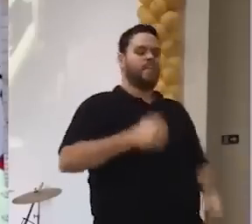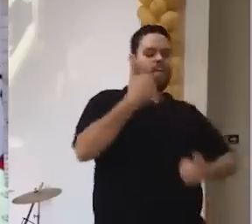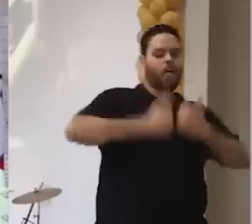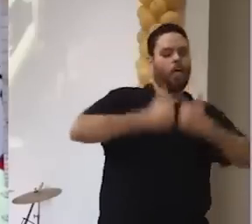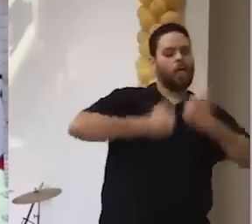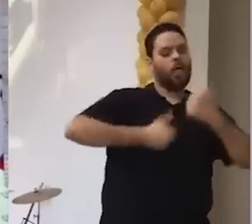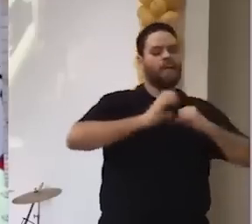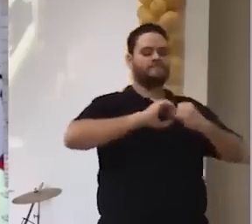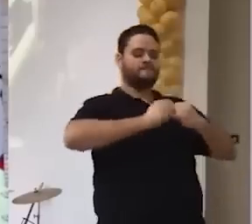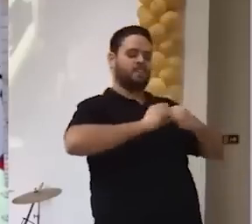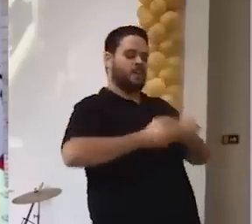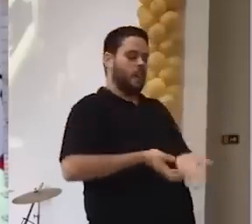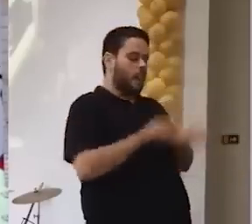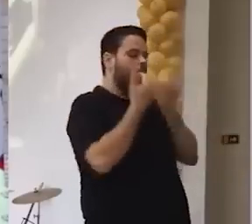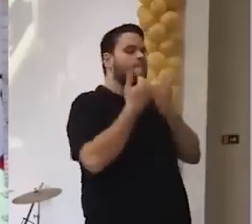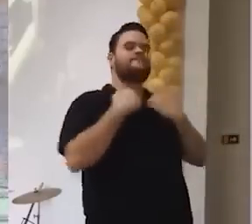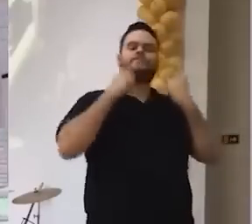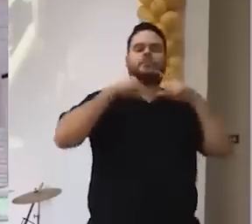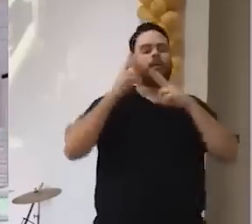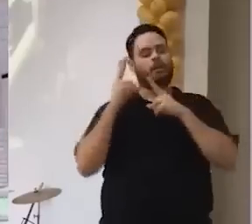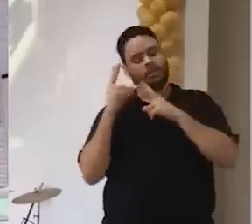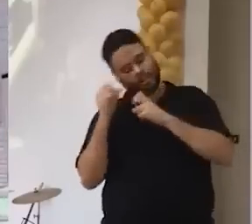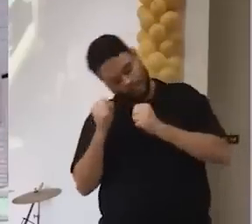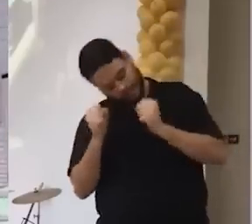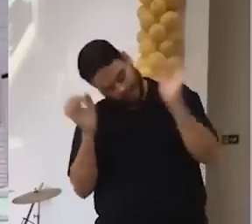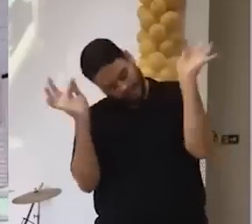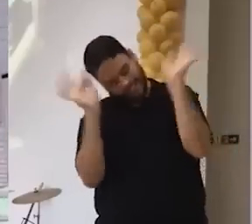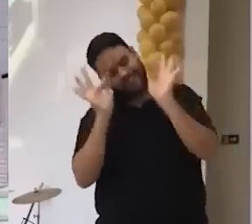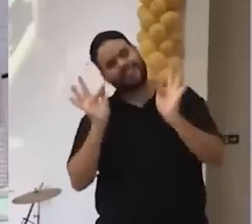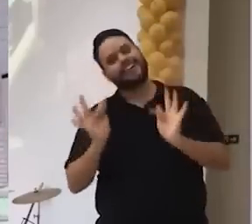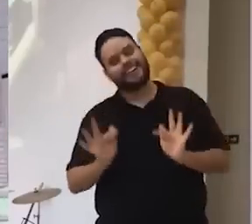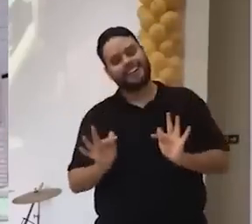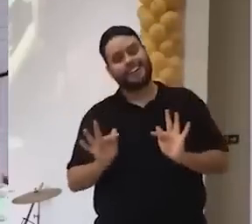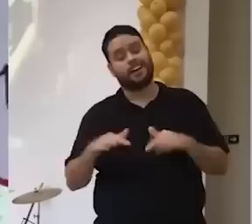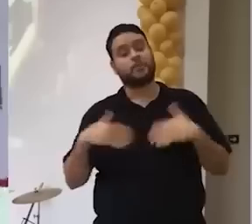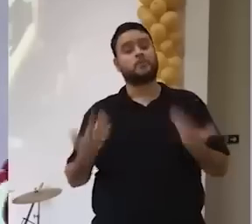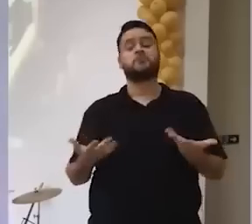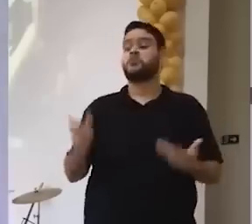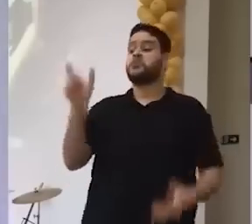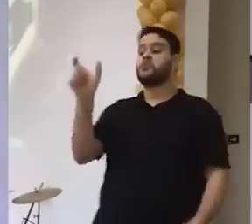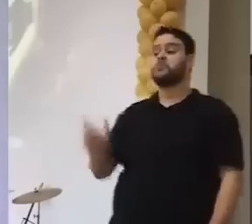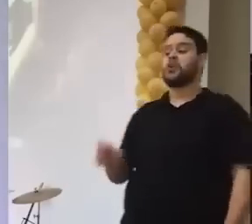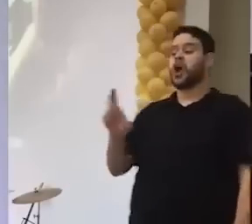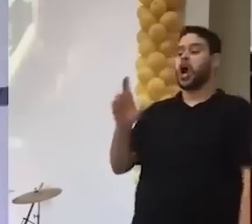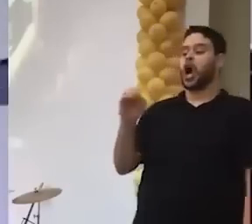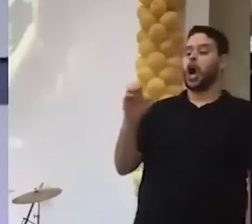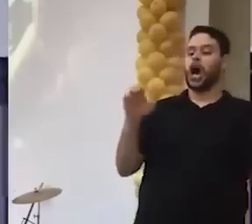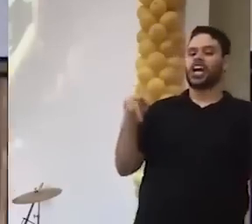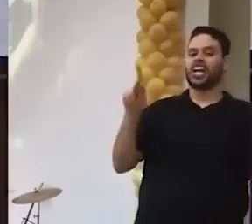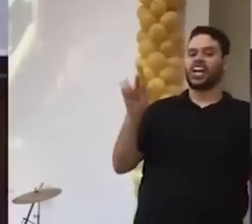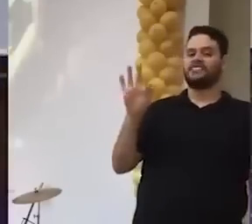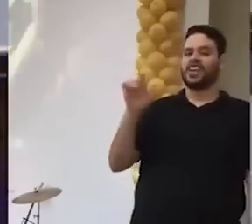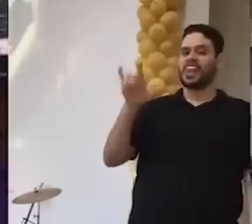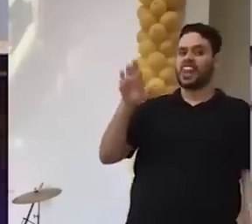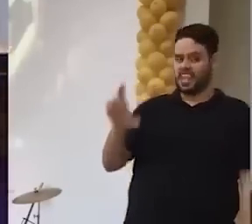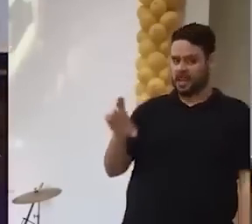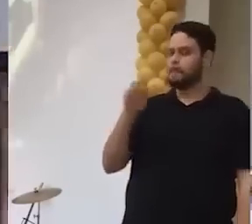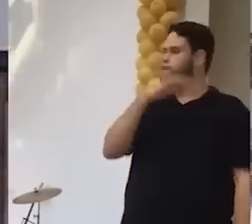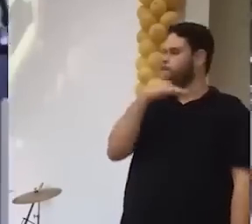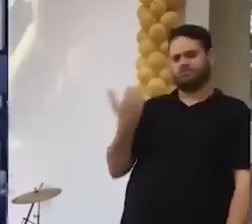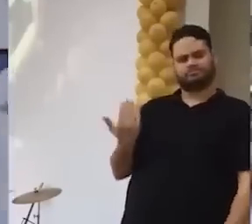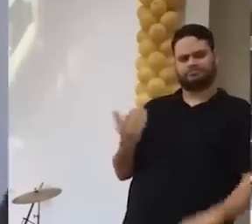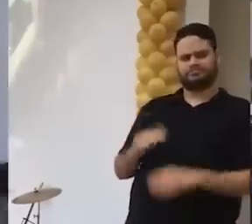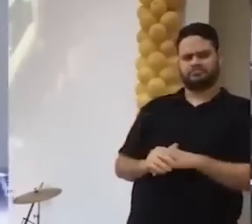Quando John Rockefeller morreu, o primeiro bilionário do mundo, um contador foi ao cemitério para fazer uma pergunta. Muito